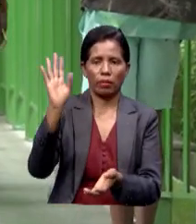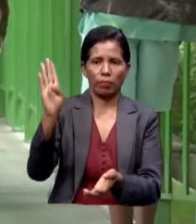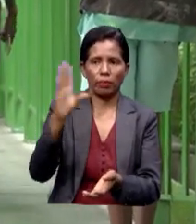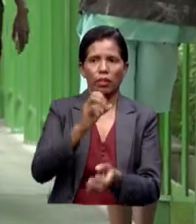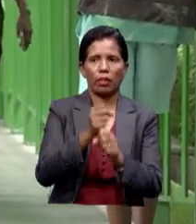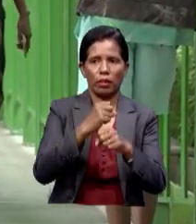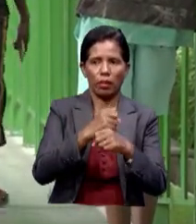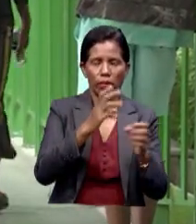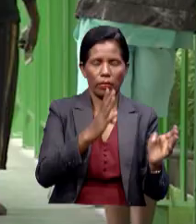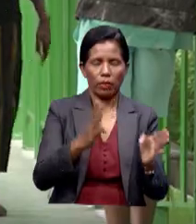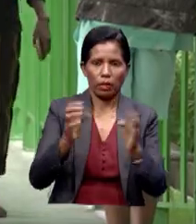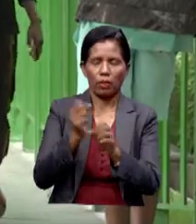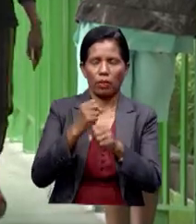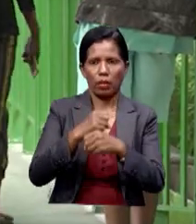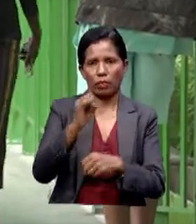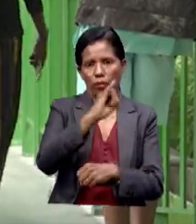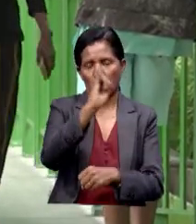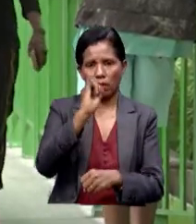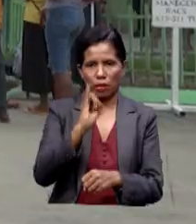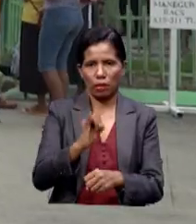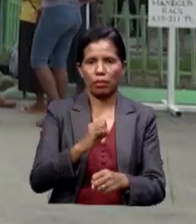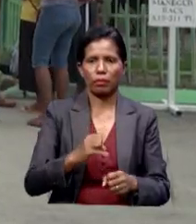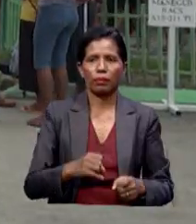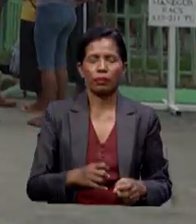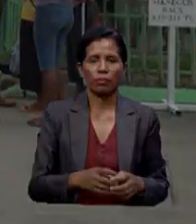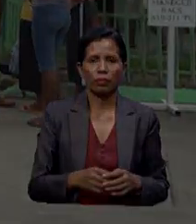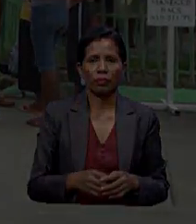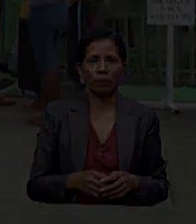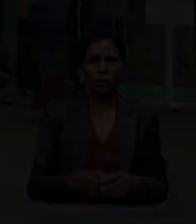halo processo investigação João Carlos Marito da Costa, Gemen.